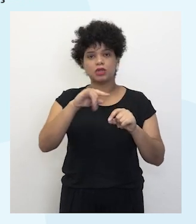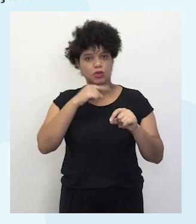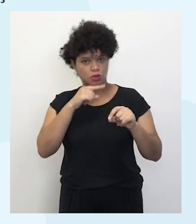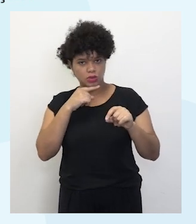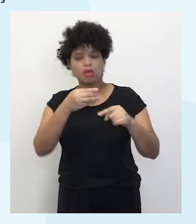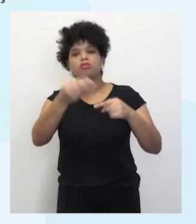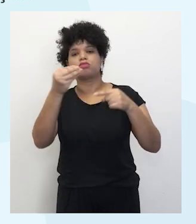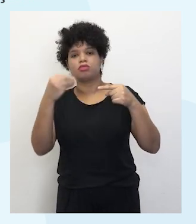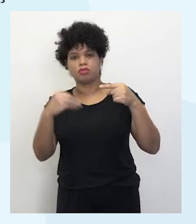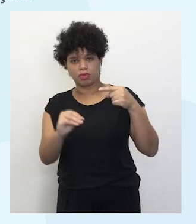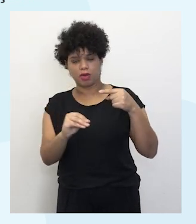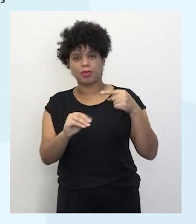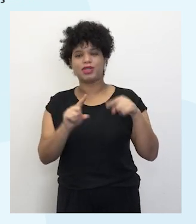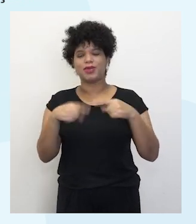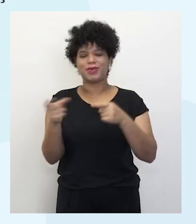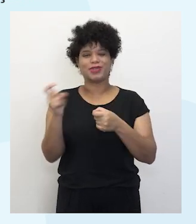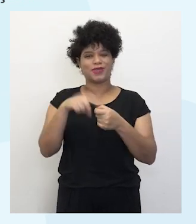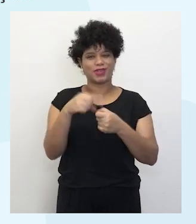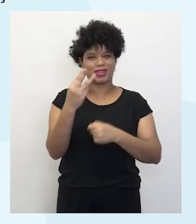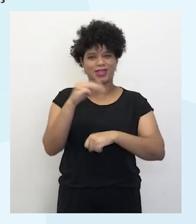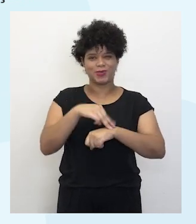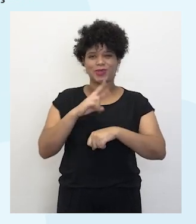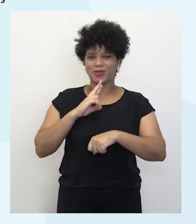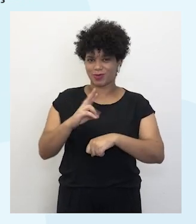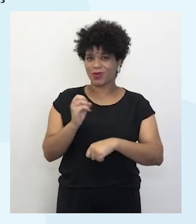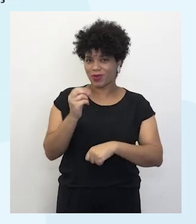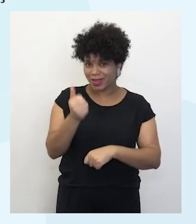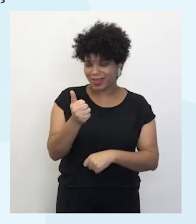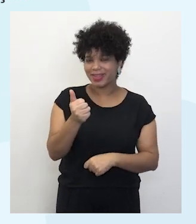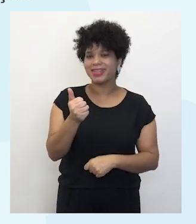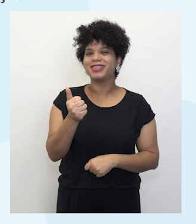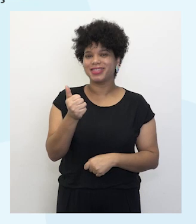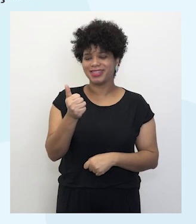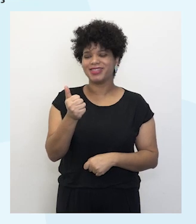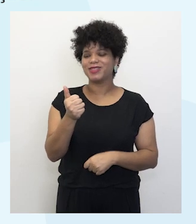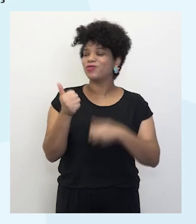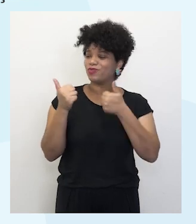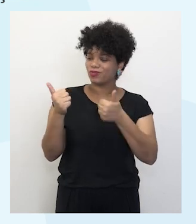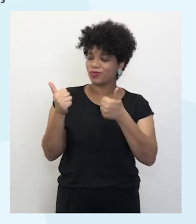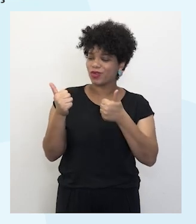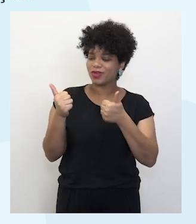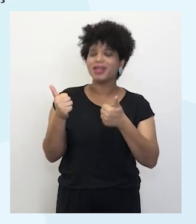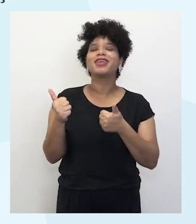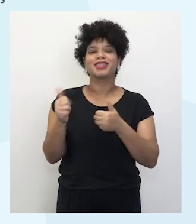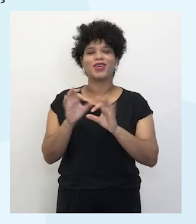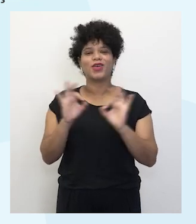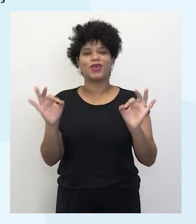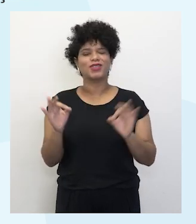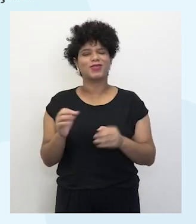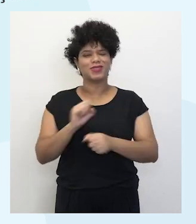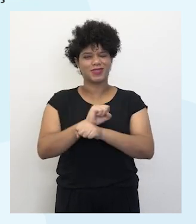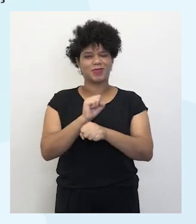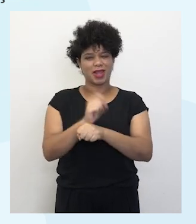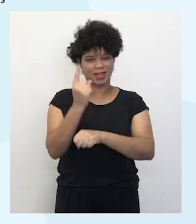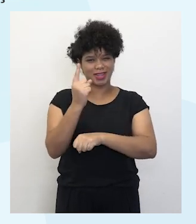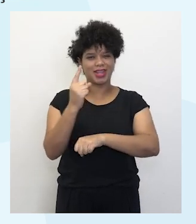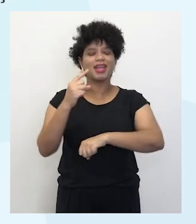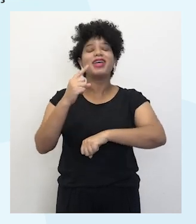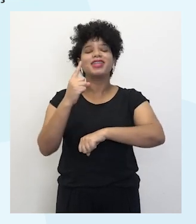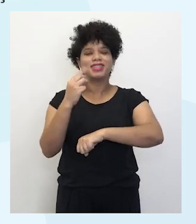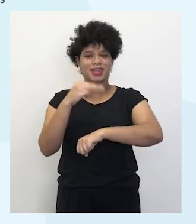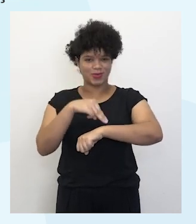fazer. E aí, volta aqui em 3 minutos com a sua resposta, beleza? Beleza, Vitor? Beleza. Vamos aguardar. Então, daqui 3 minutos